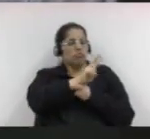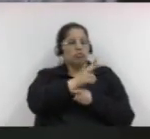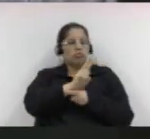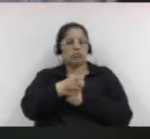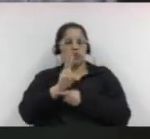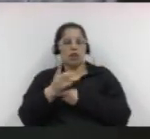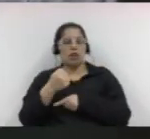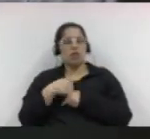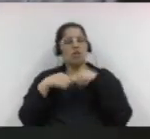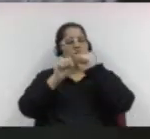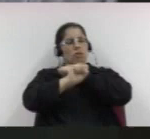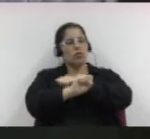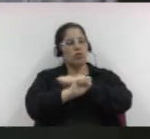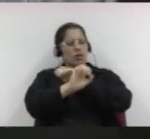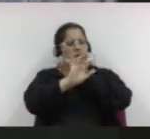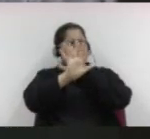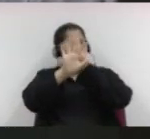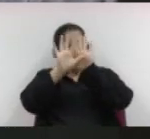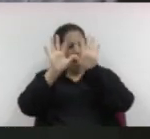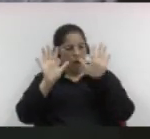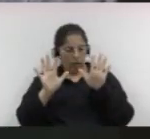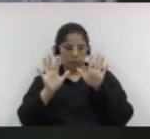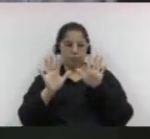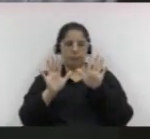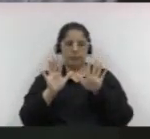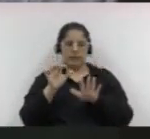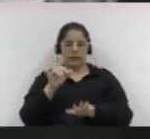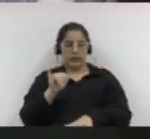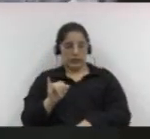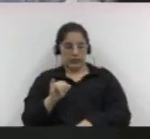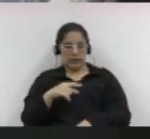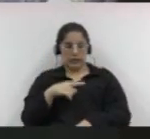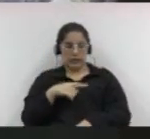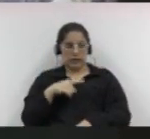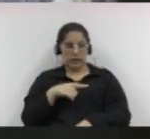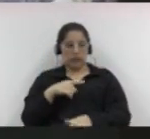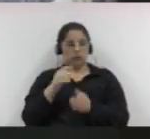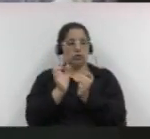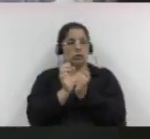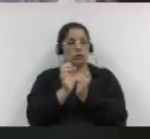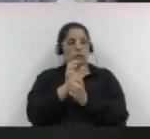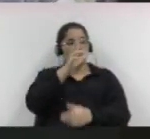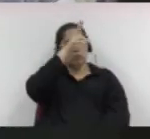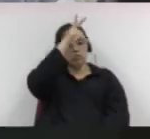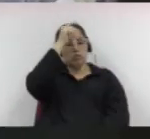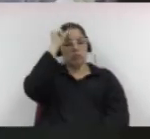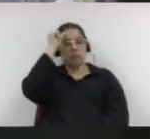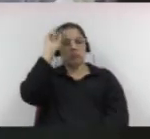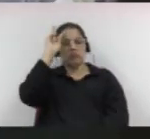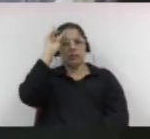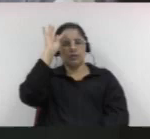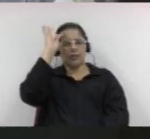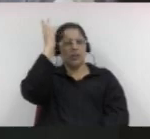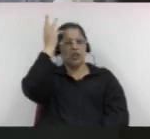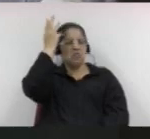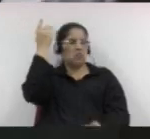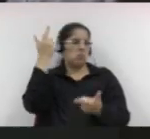bem claro, se eu fosse um executivo hoje, eu ia resolver esse problema, presidente. É